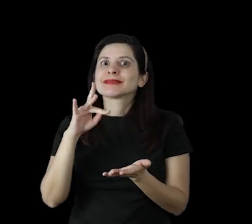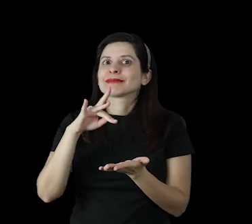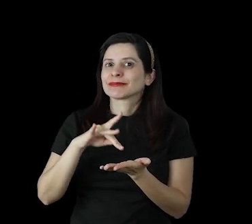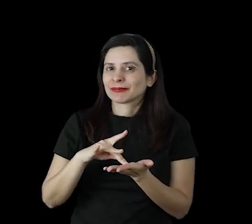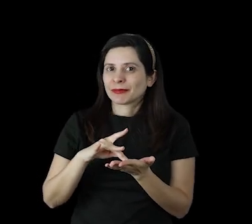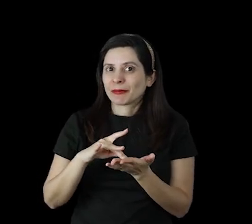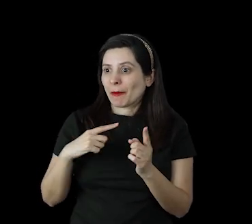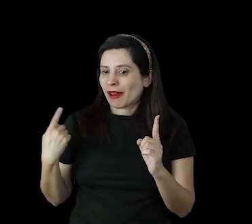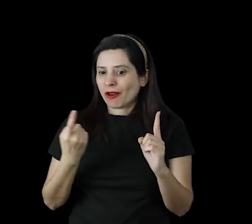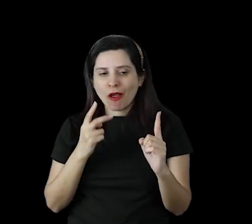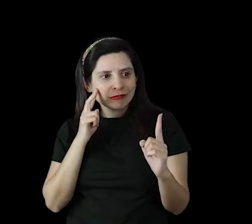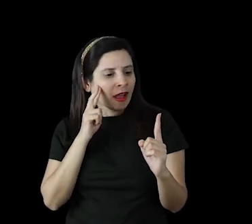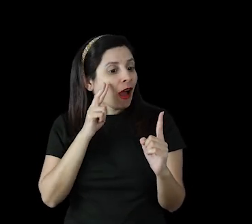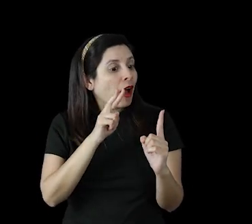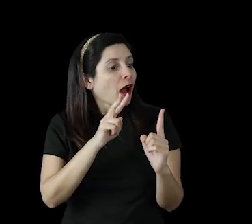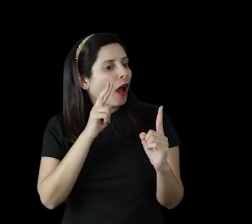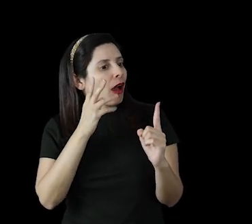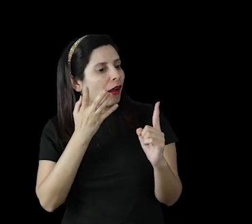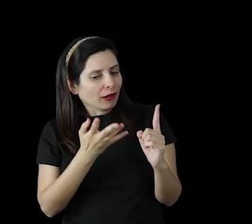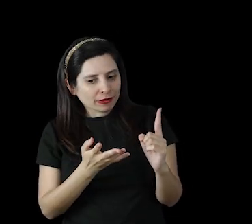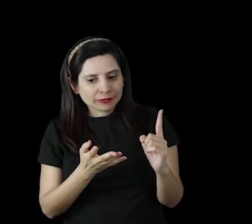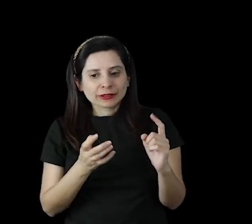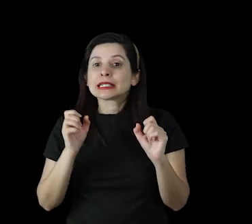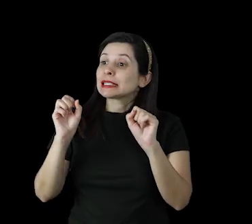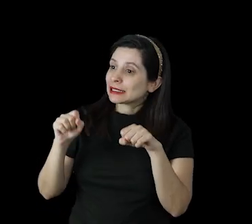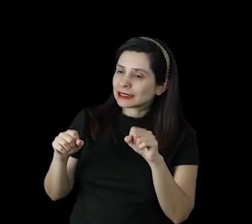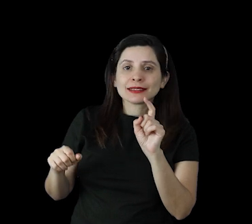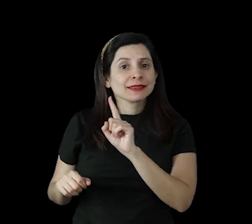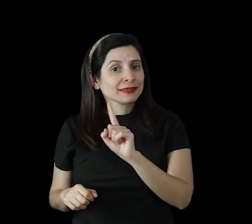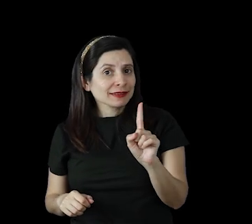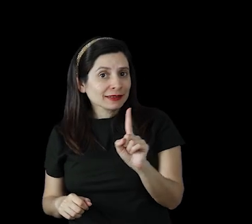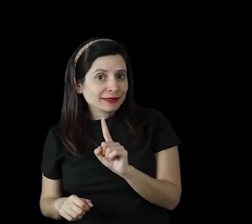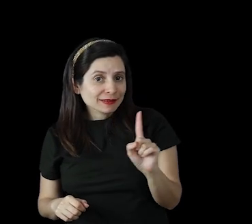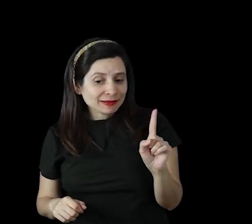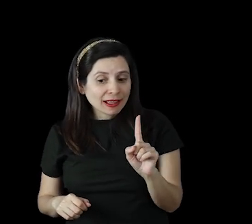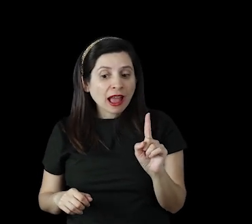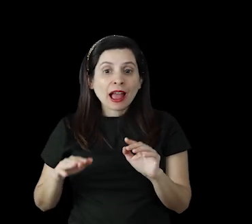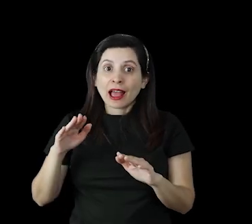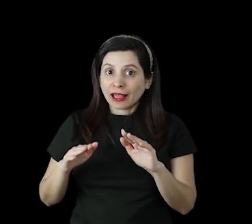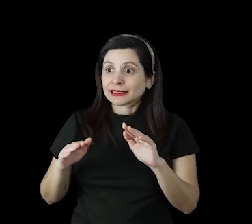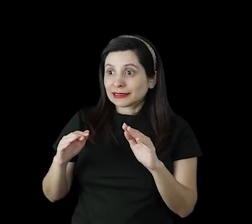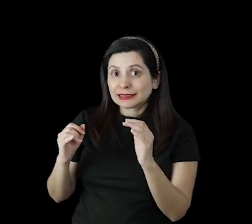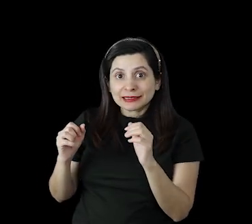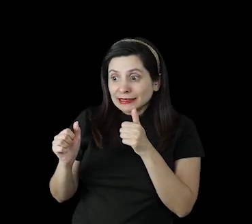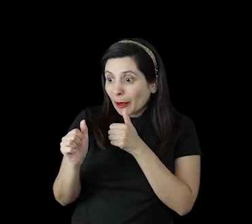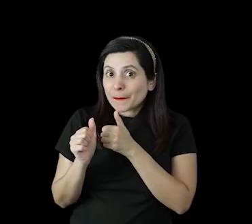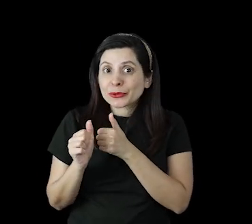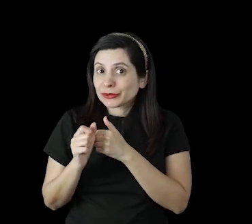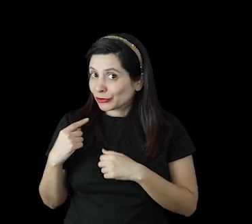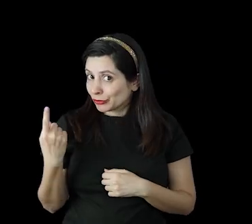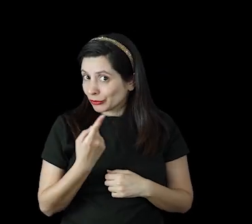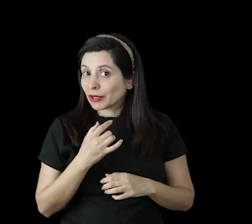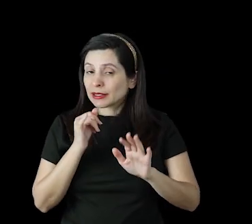ele, que você acha que Sim e é não, né, faz porque isso? sim, ele se aproxima da gente na medida que,